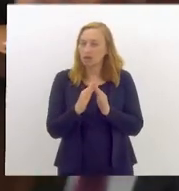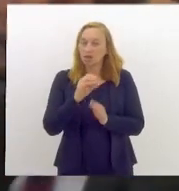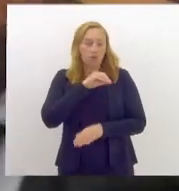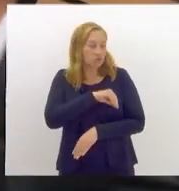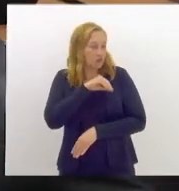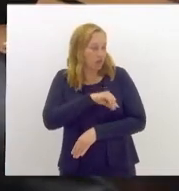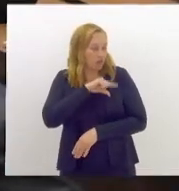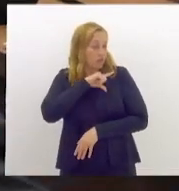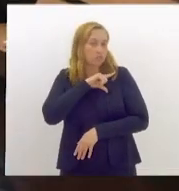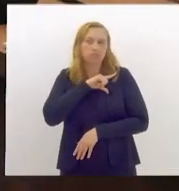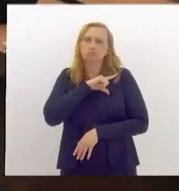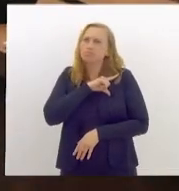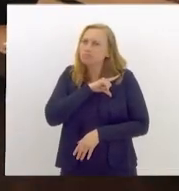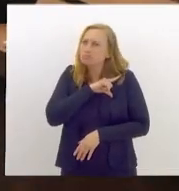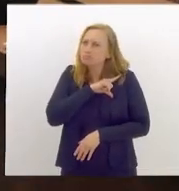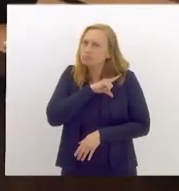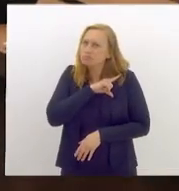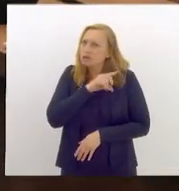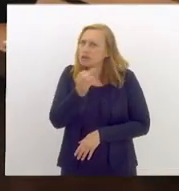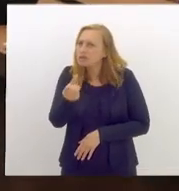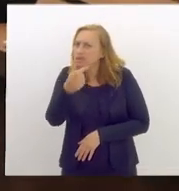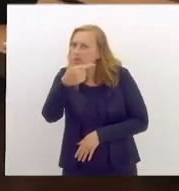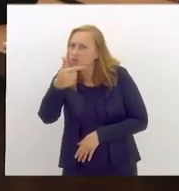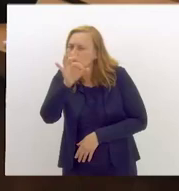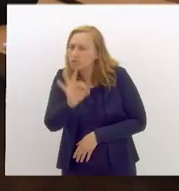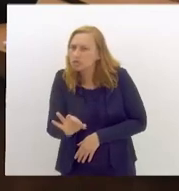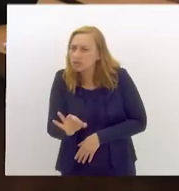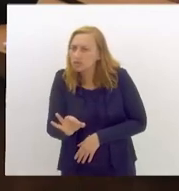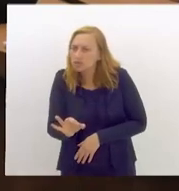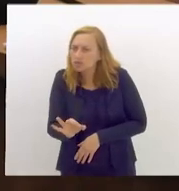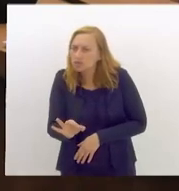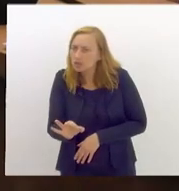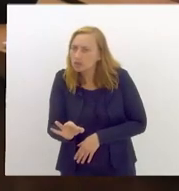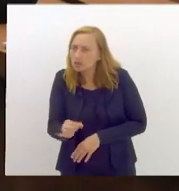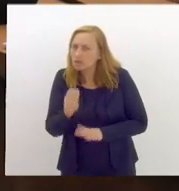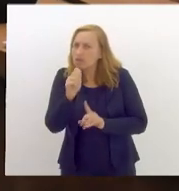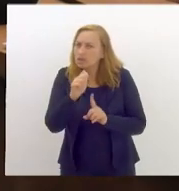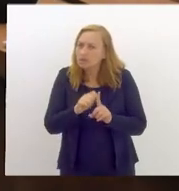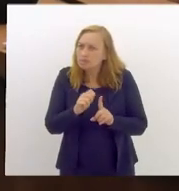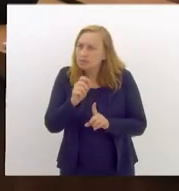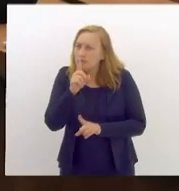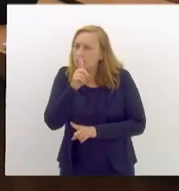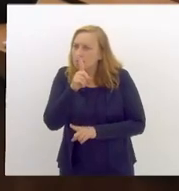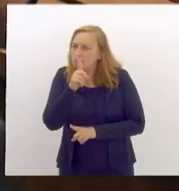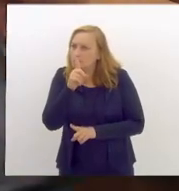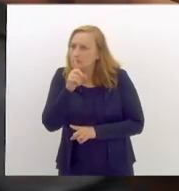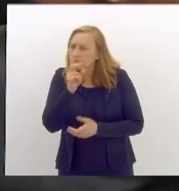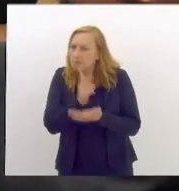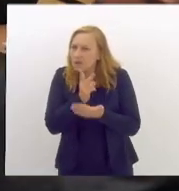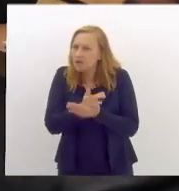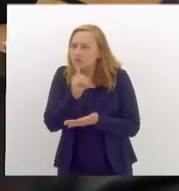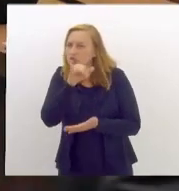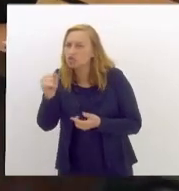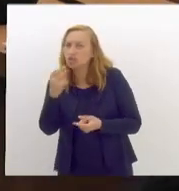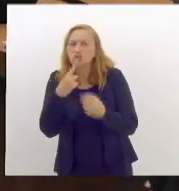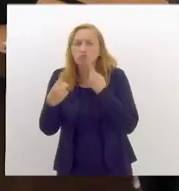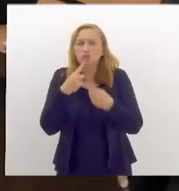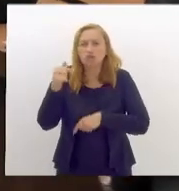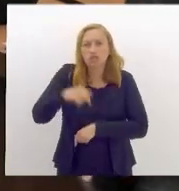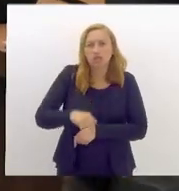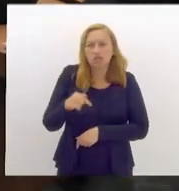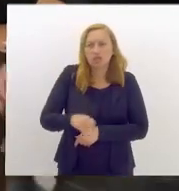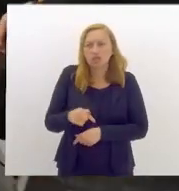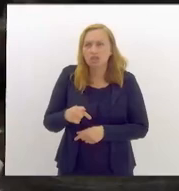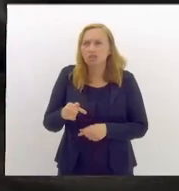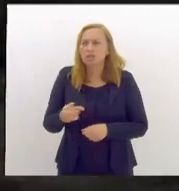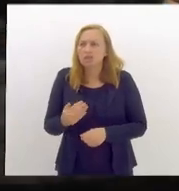aumento salarial em 62%, quando nesse mesmo dia estamos discutindo aqui e